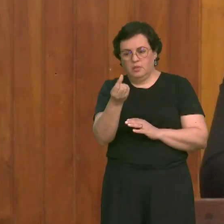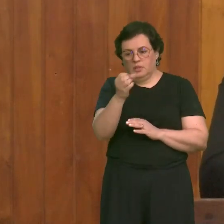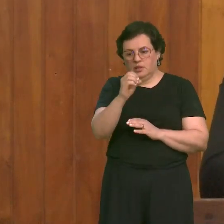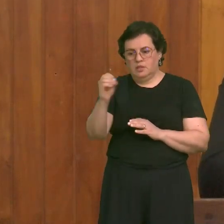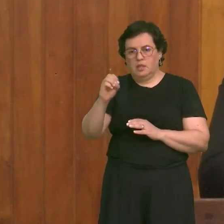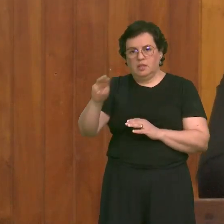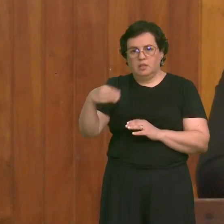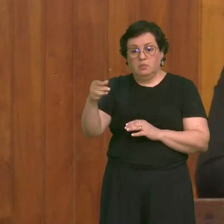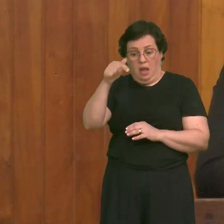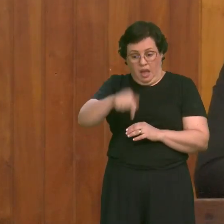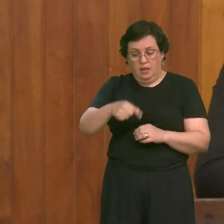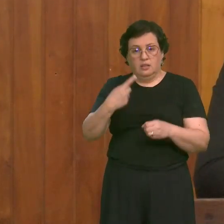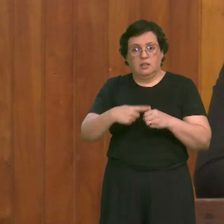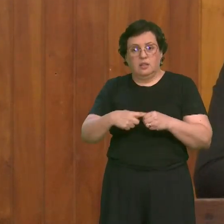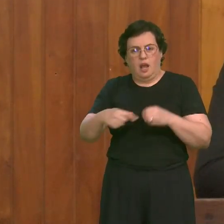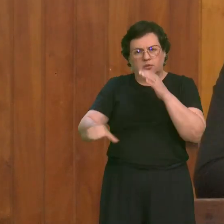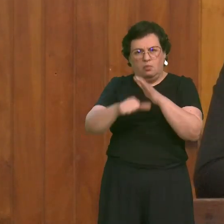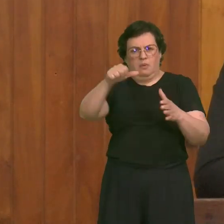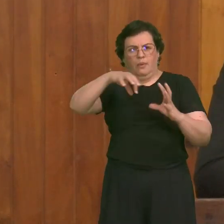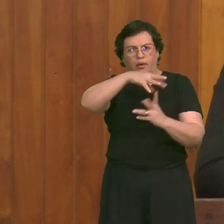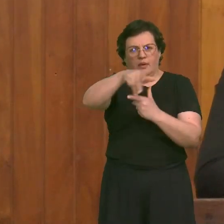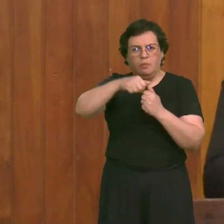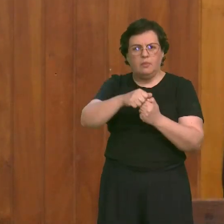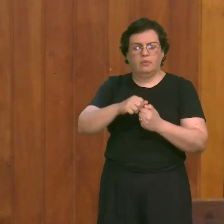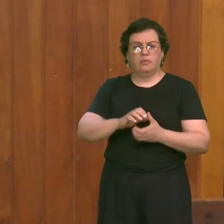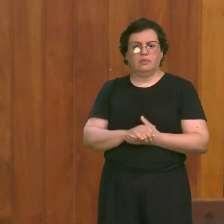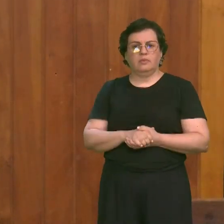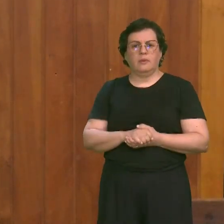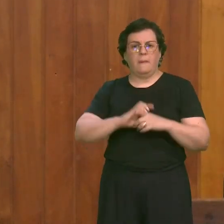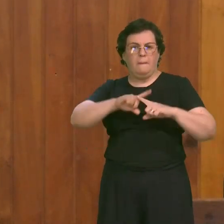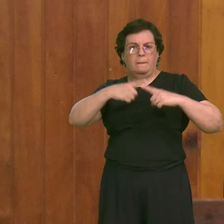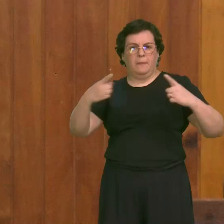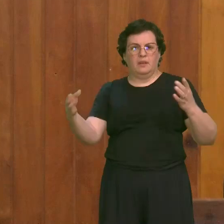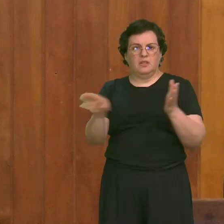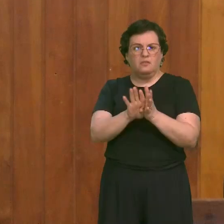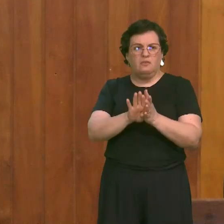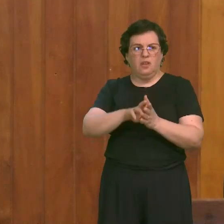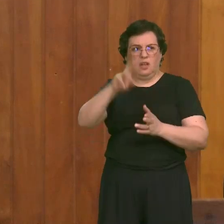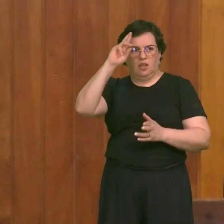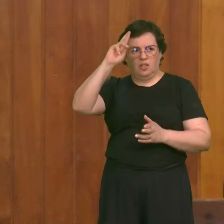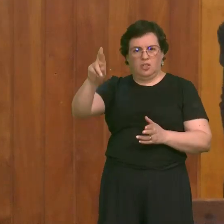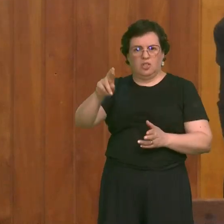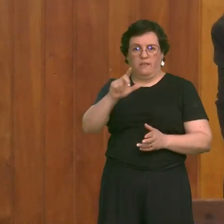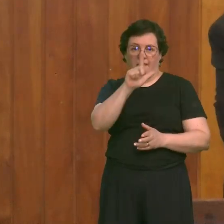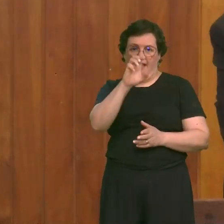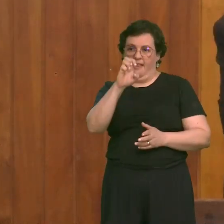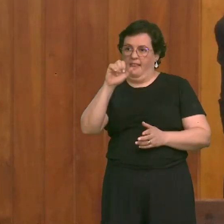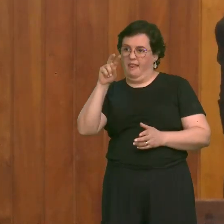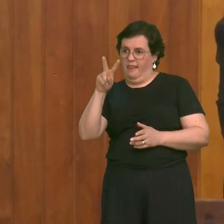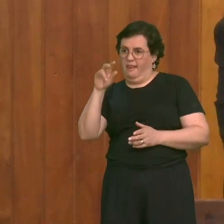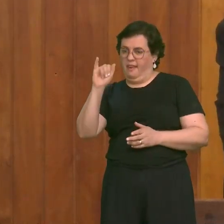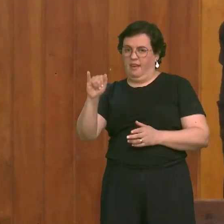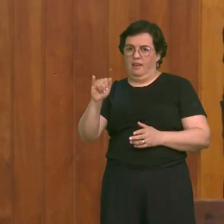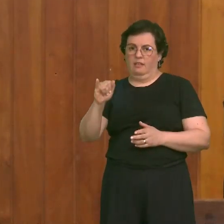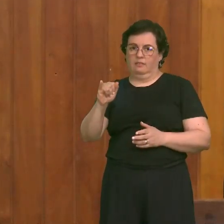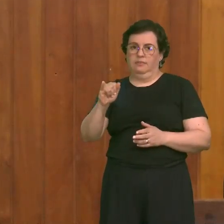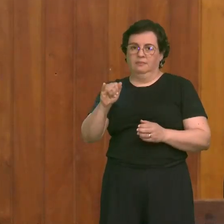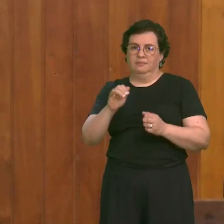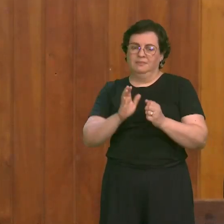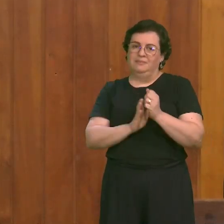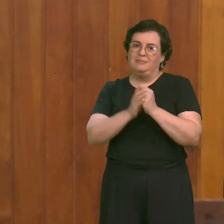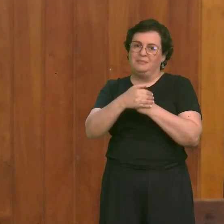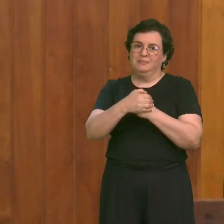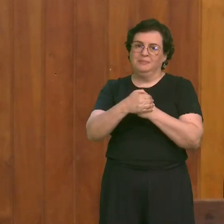cidade aqui era para ser cidade de primeiro mundo e vem chefe de gabinete aquele tal de Levi Gomes tomou três tiros escondeu uma